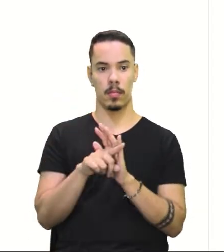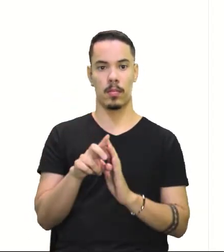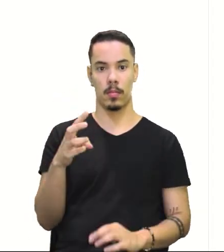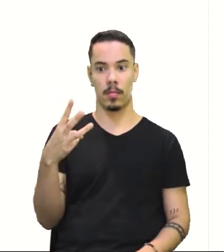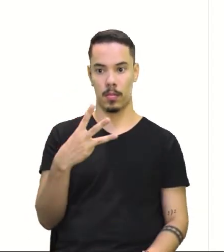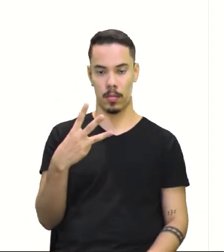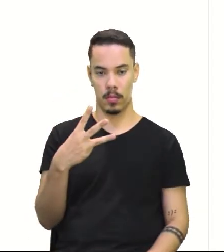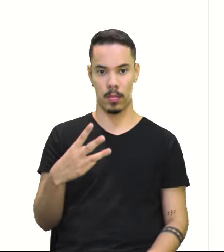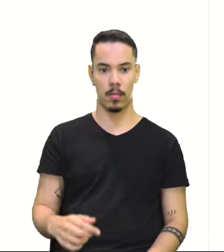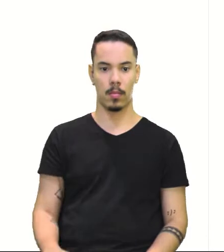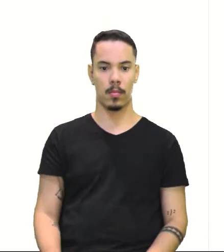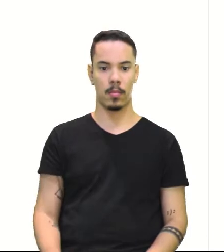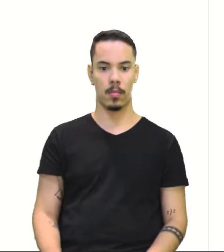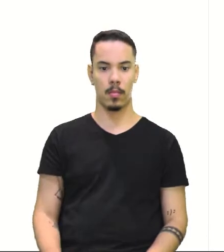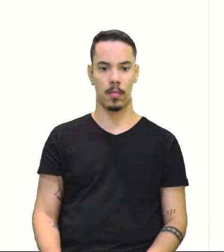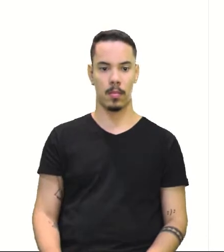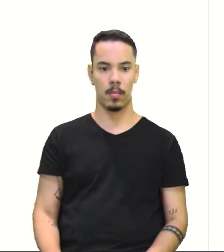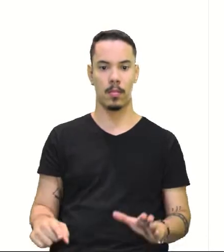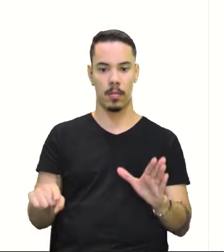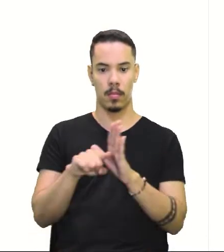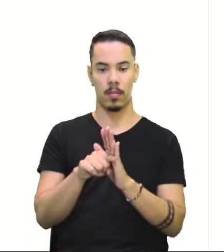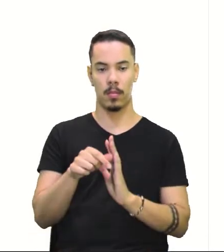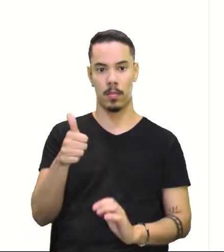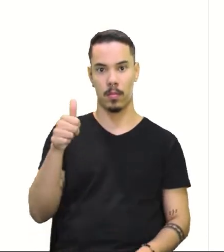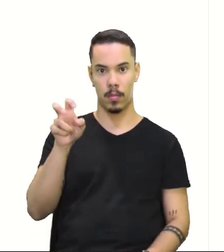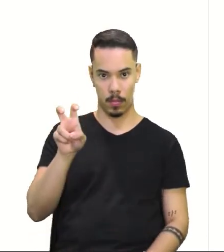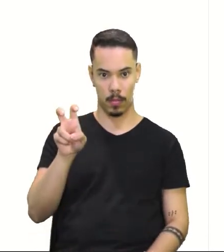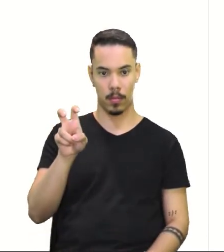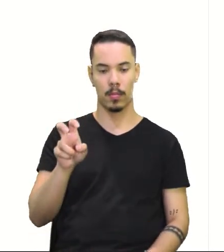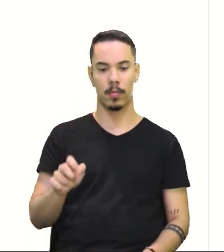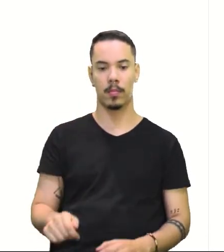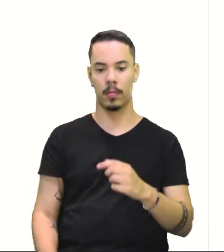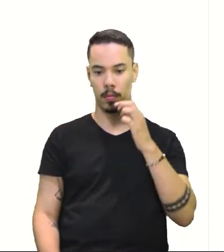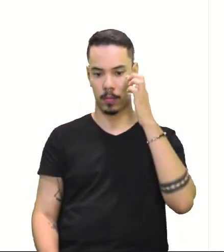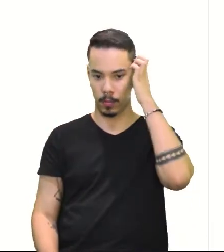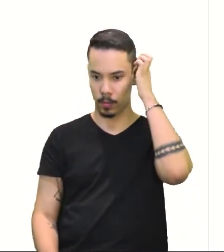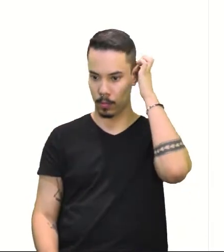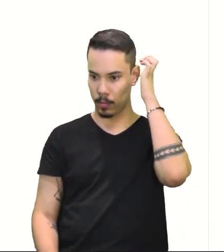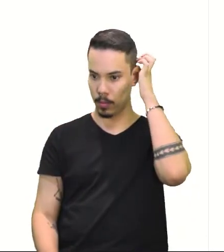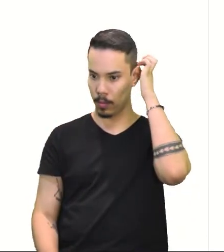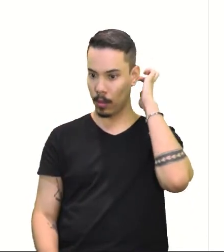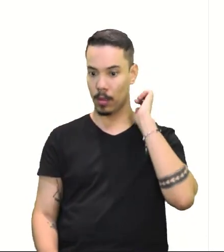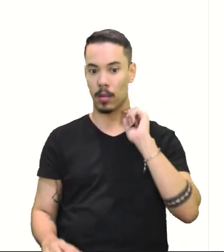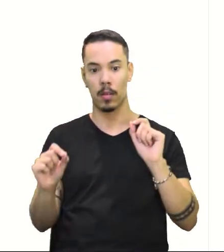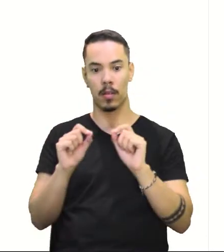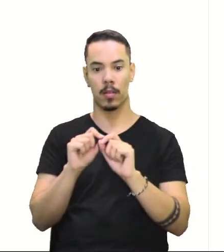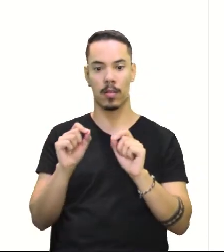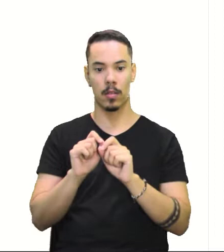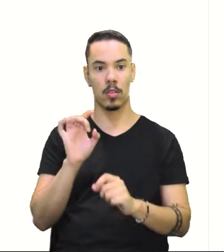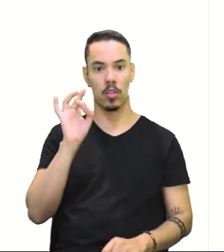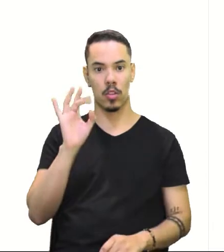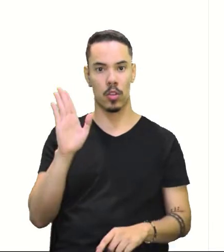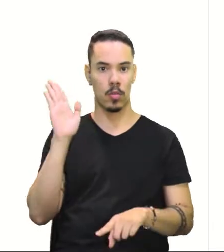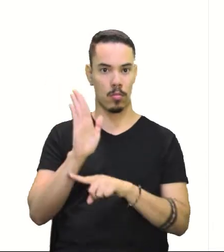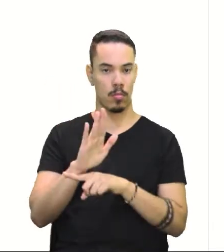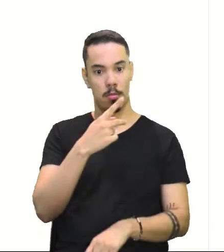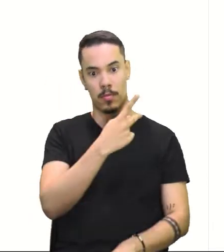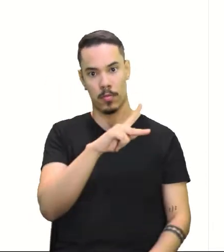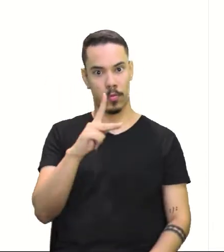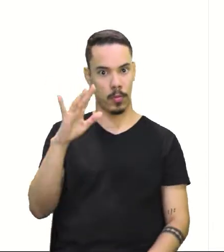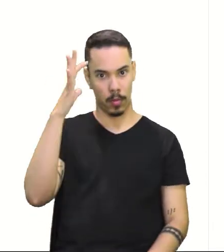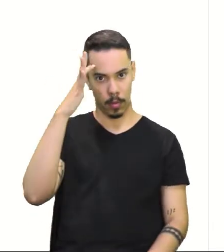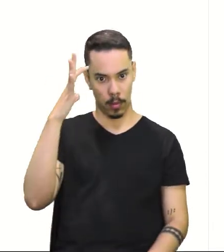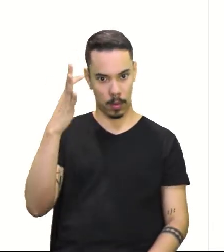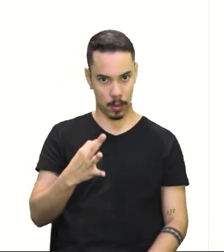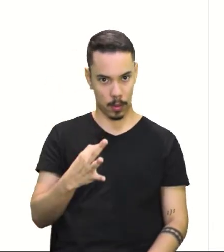5 vezes menos 3? Menos 15. Menos 15. Deixa eu dar uma apagadinha aqui, porque a gente está fazendo só esse suporte aqui para vocês entenderem, né?